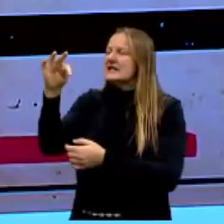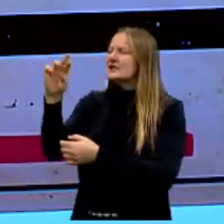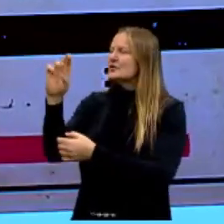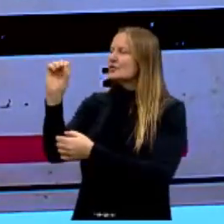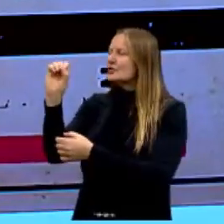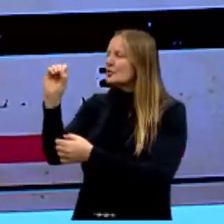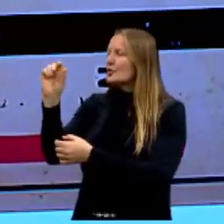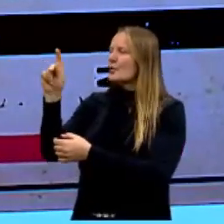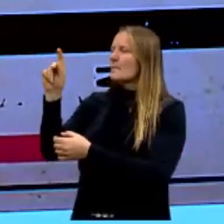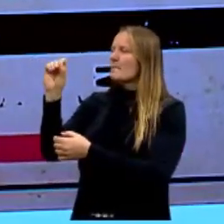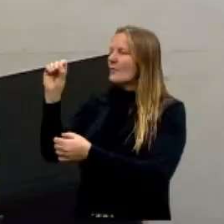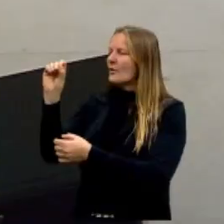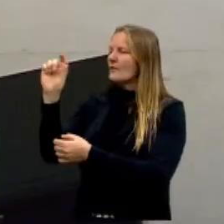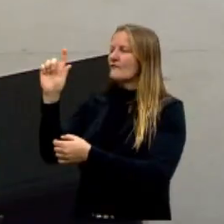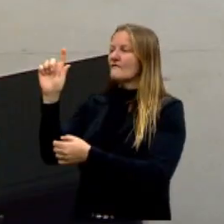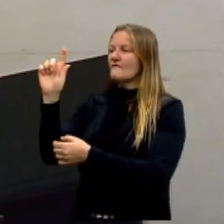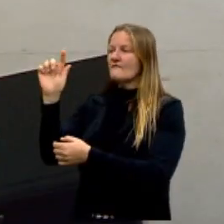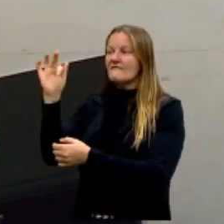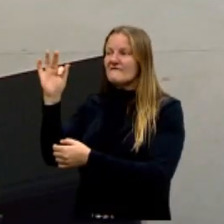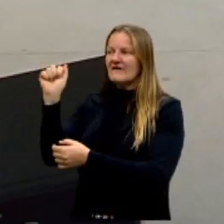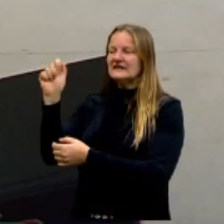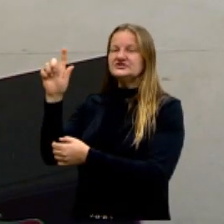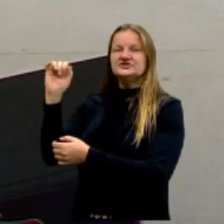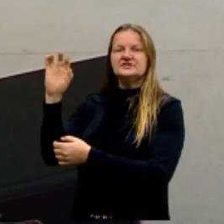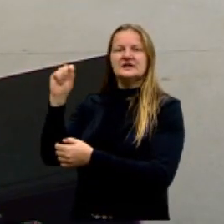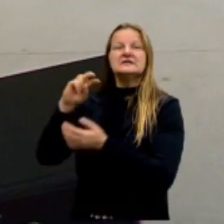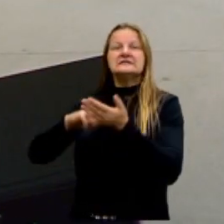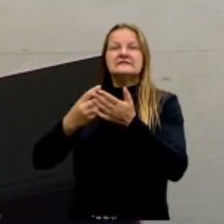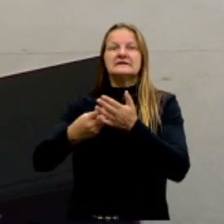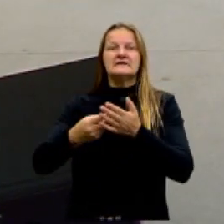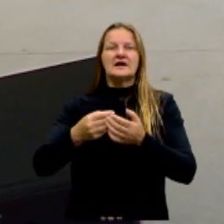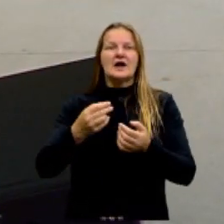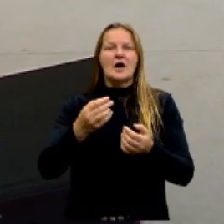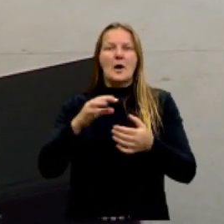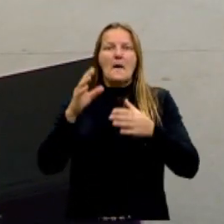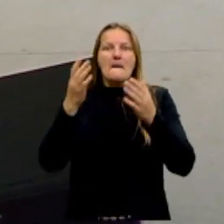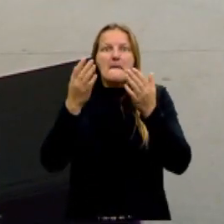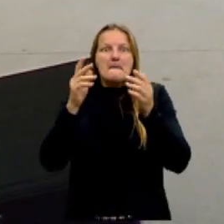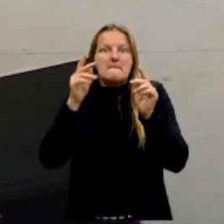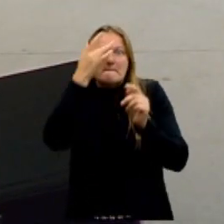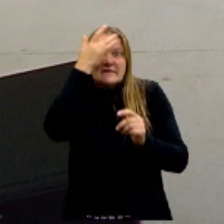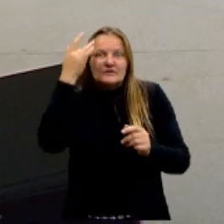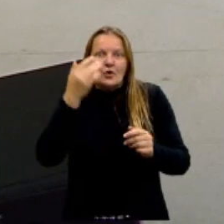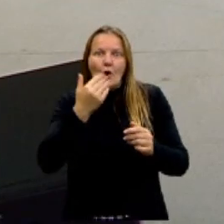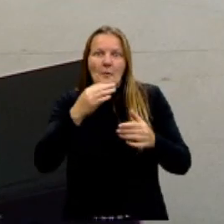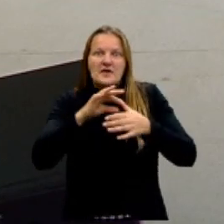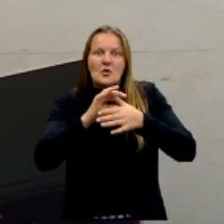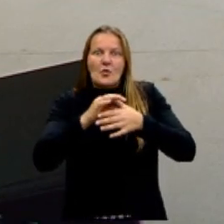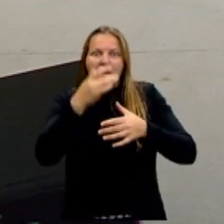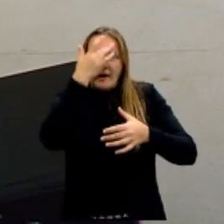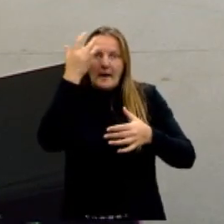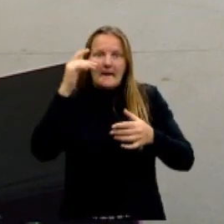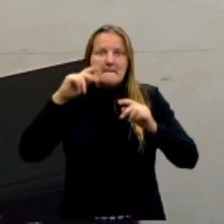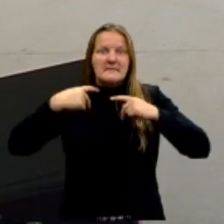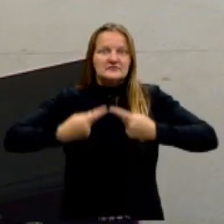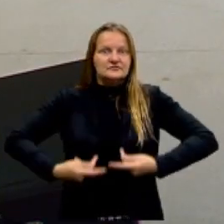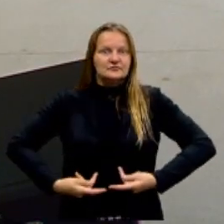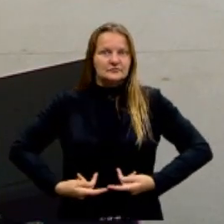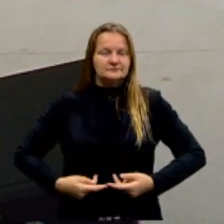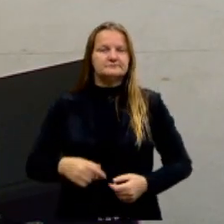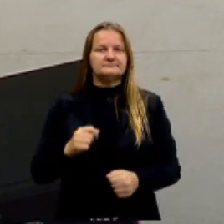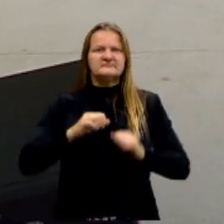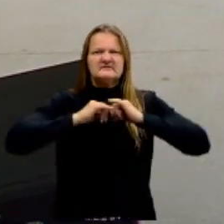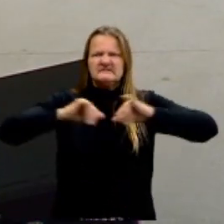essas três revistas na época elas falavam disseminavam